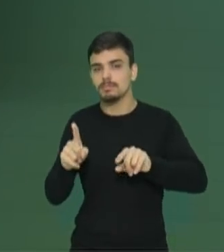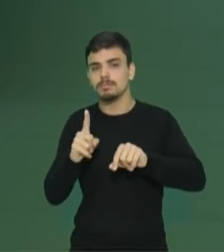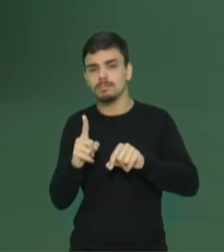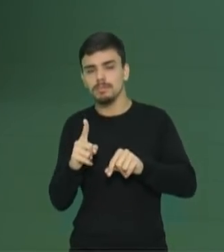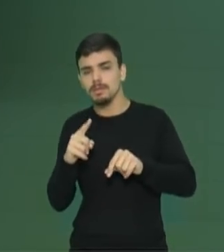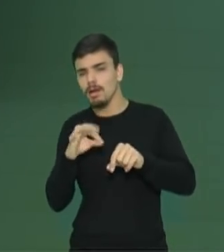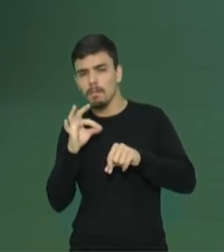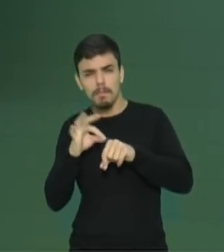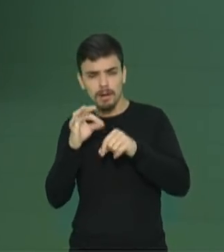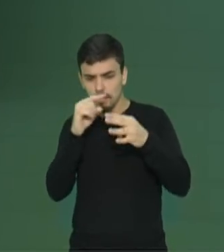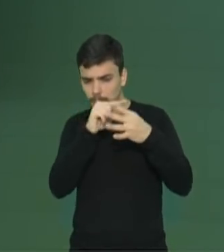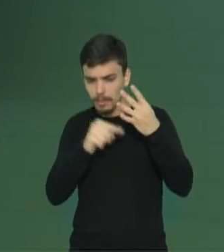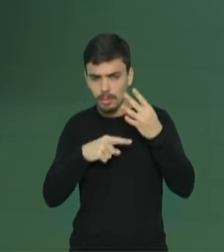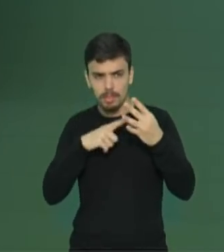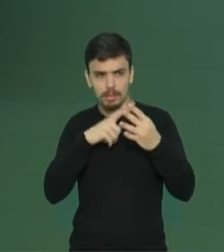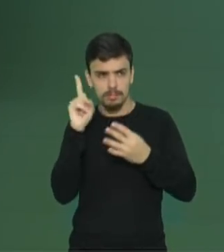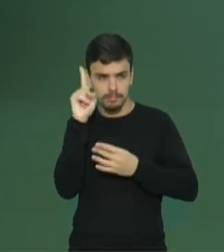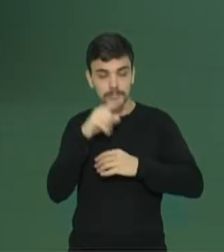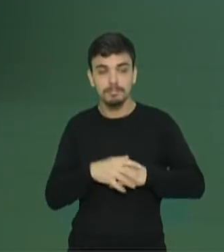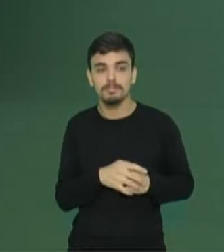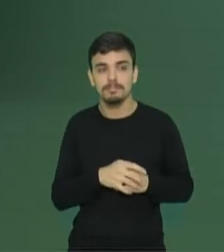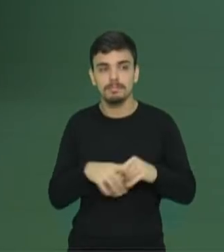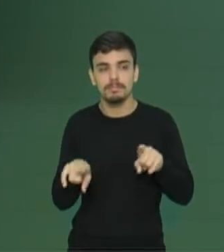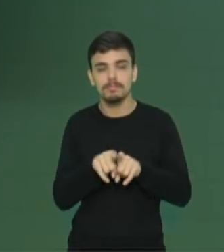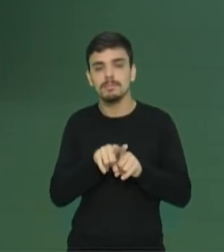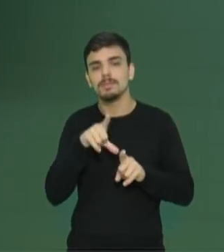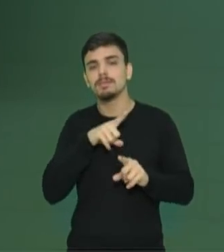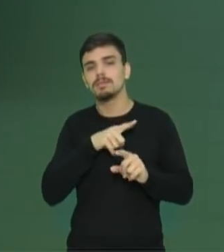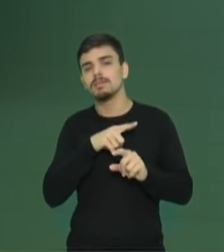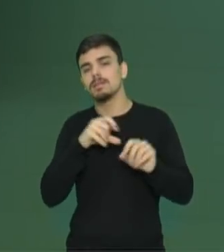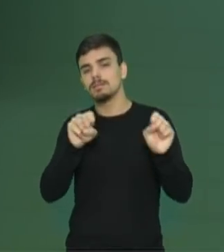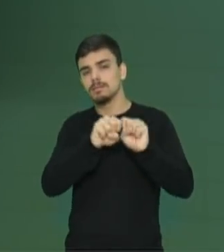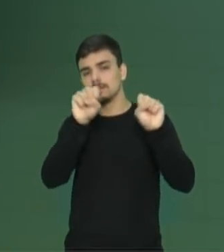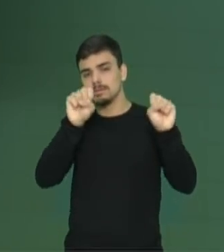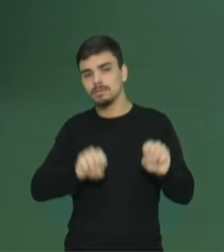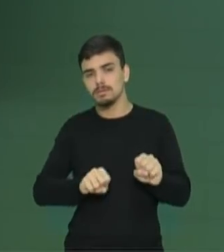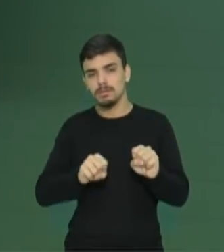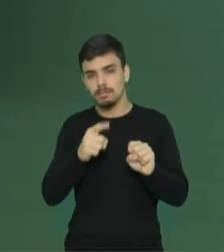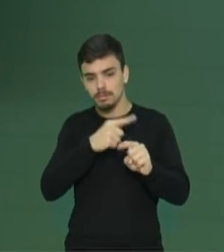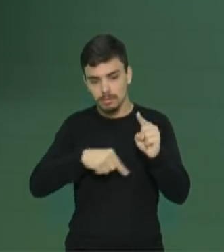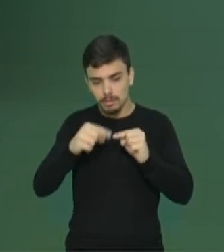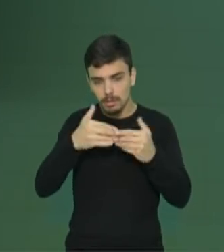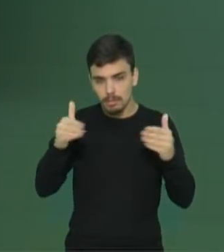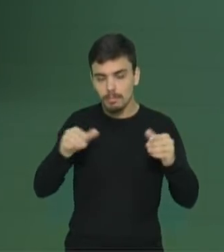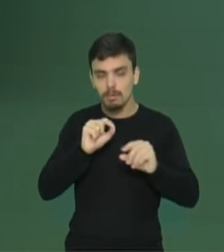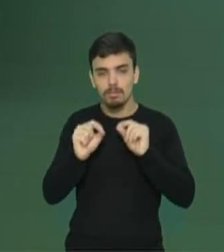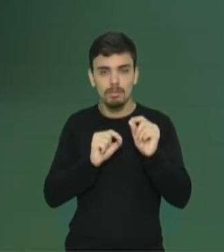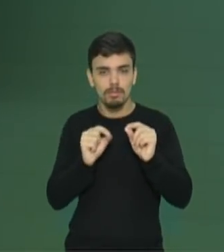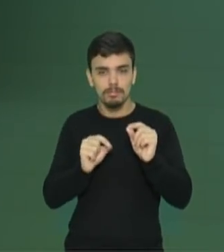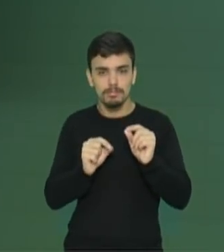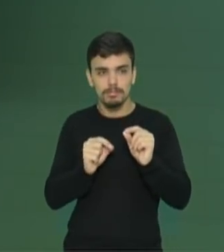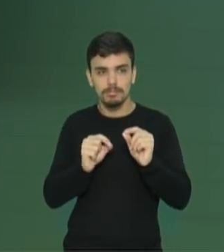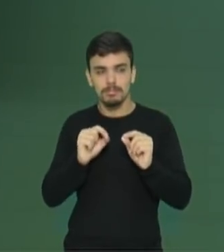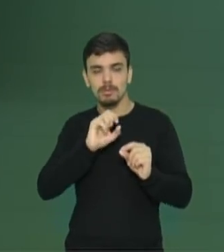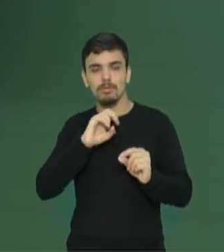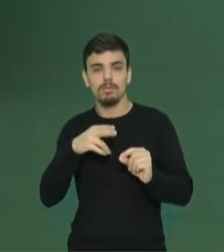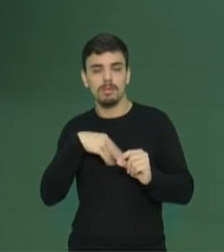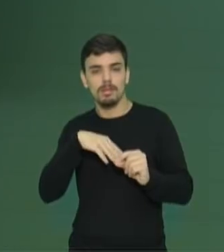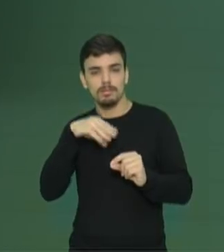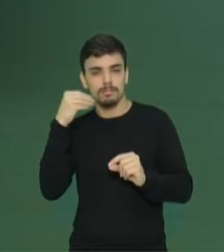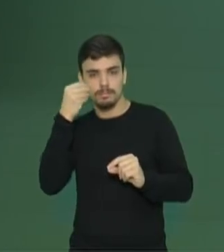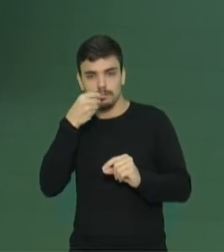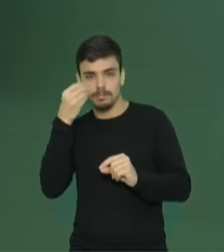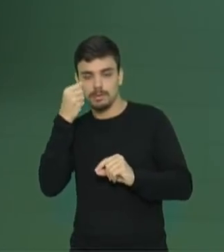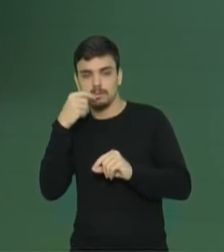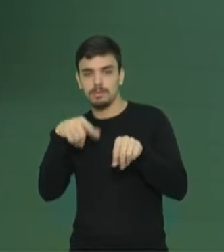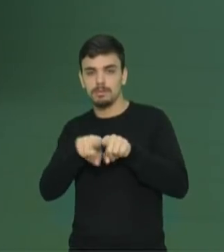pulgas, piolhos, é o que nós tínhamos ali. Possuem sistema circulatório aberto? Sim. Possuem olfato e paladar bem